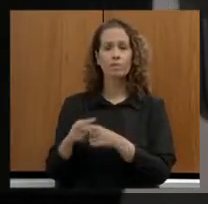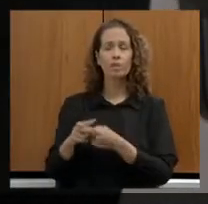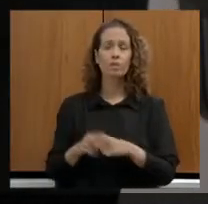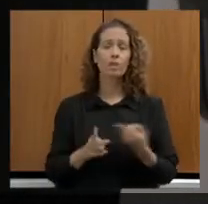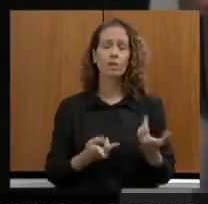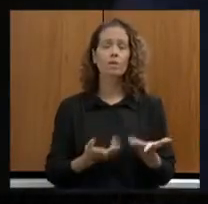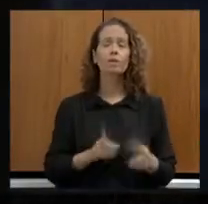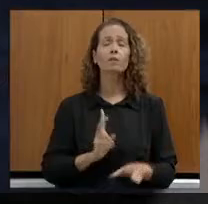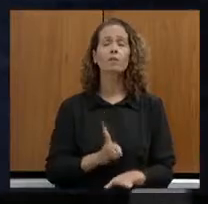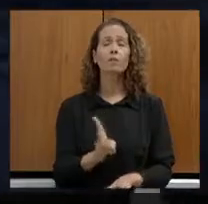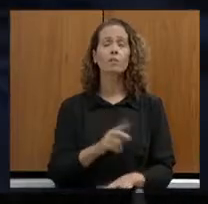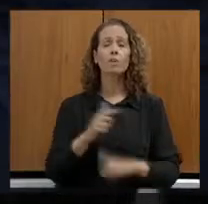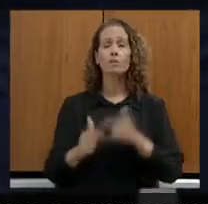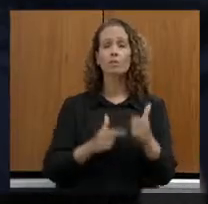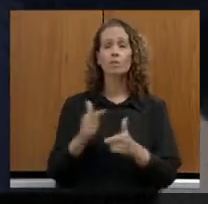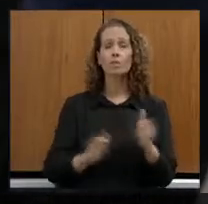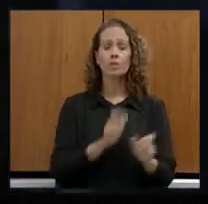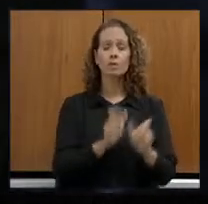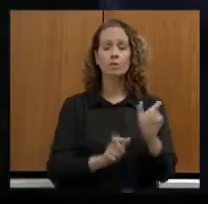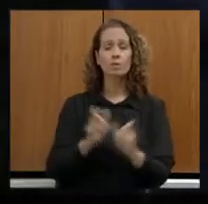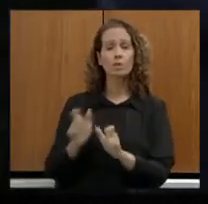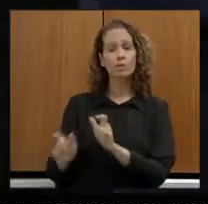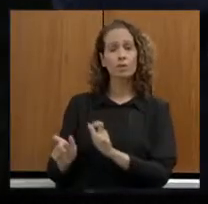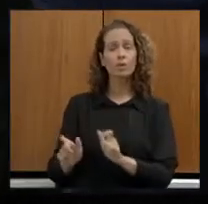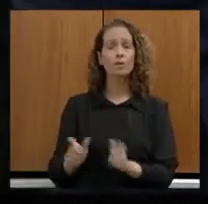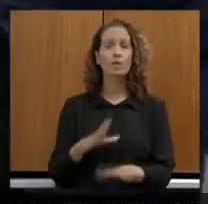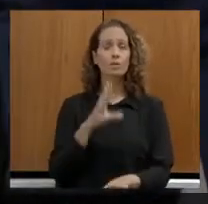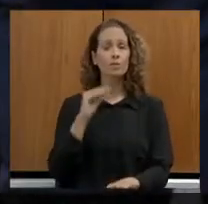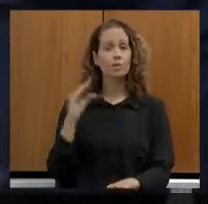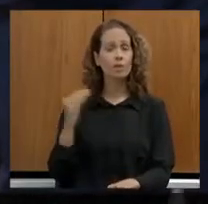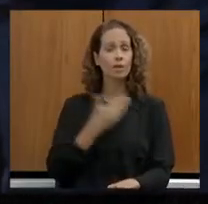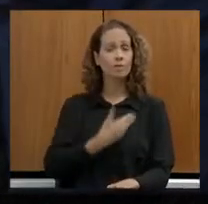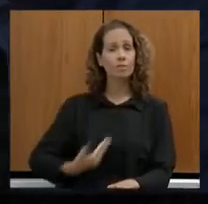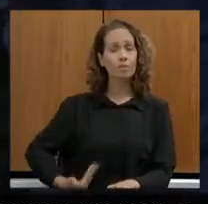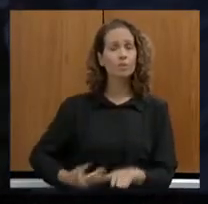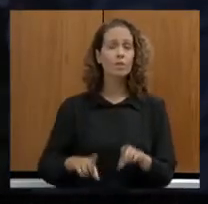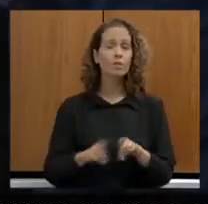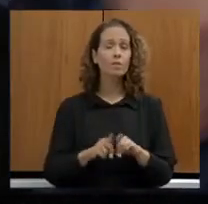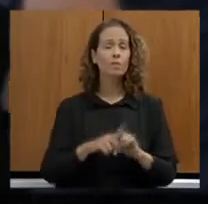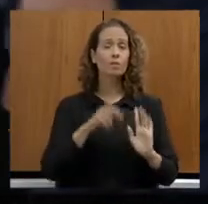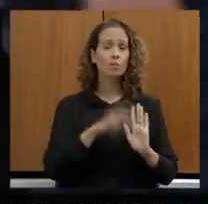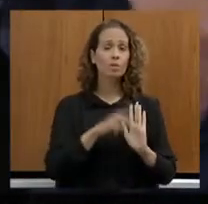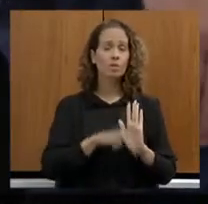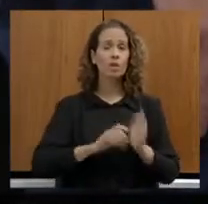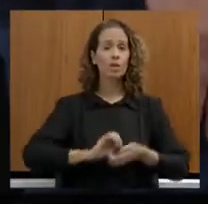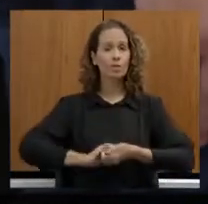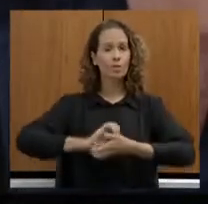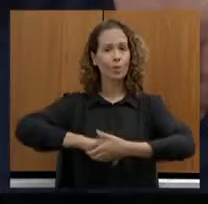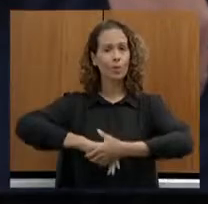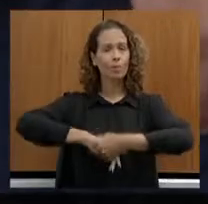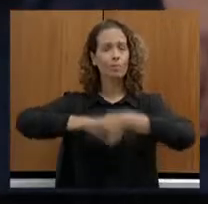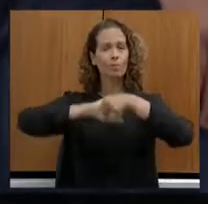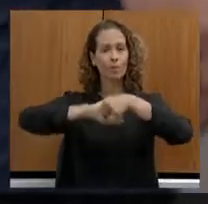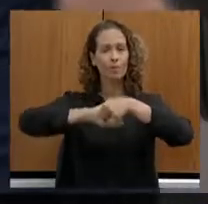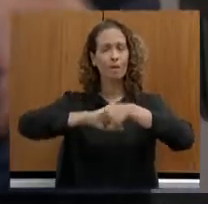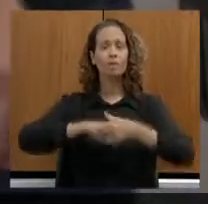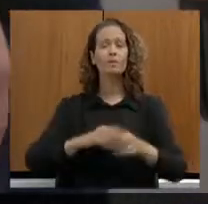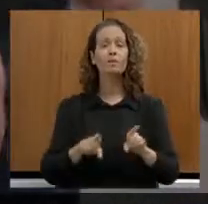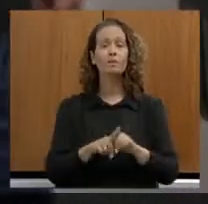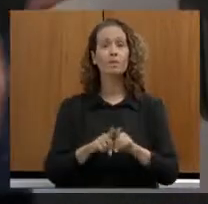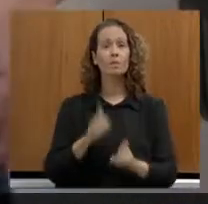os empregos os servidores contratados e convocados em decorrência da implantação projeto mãos dadas requerimento de autoria dos deputados